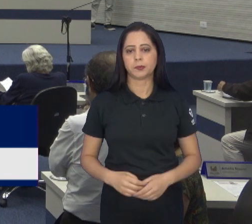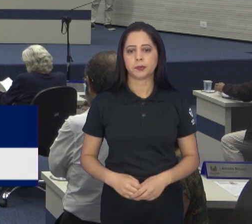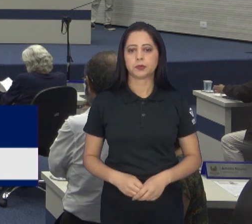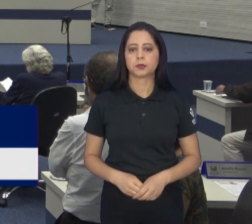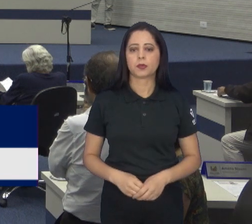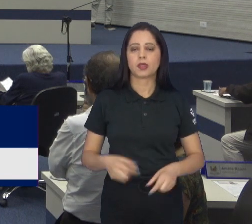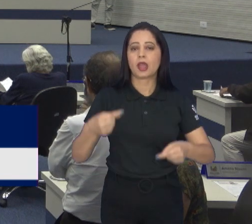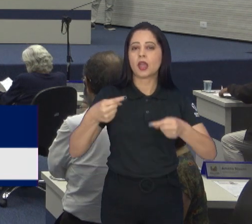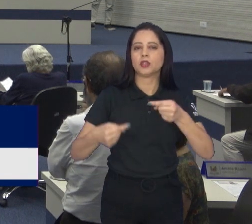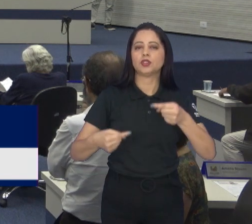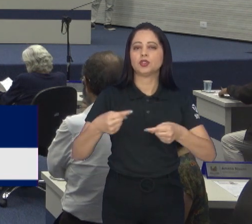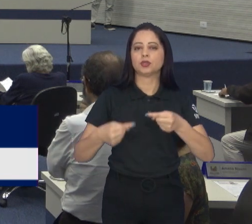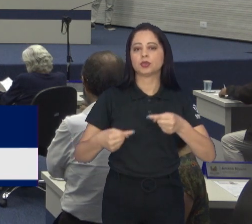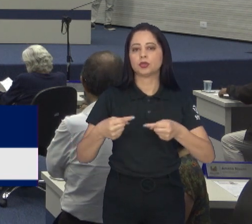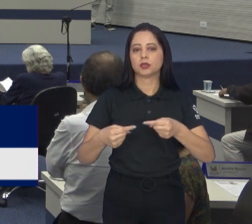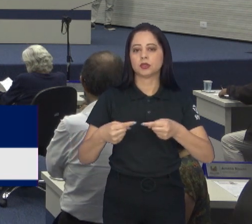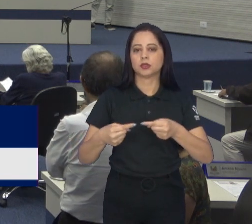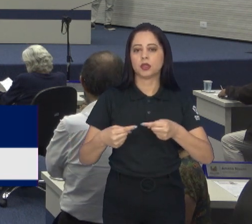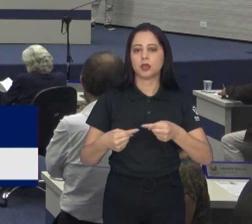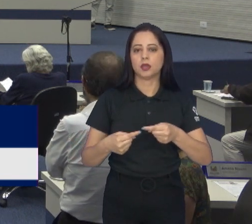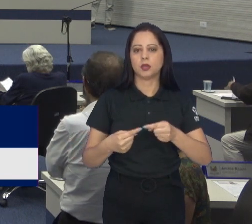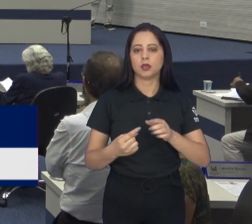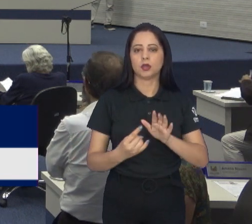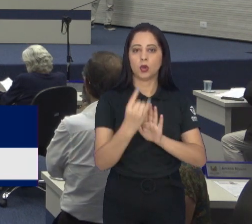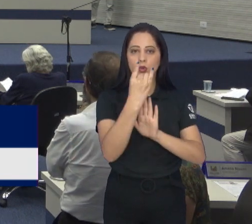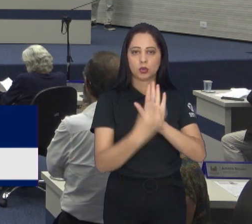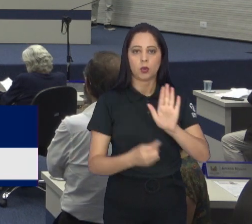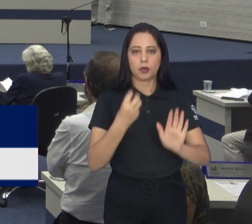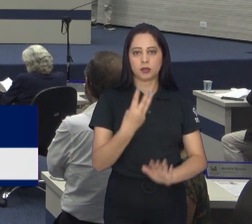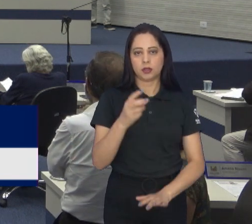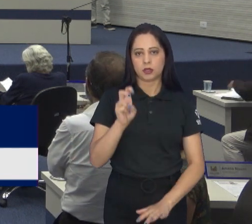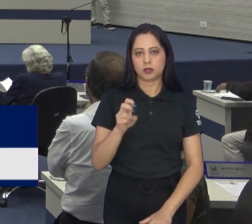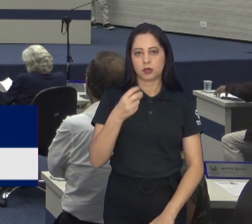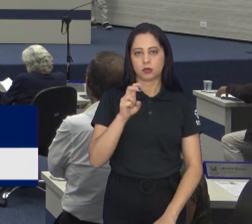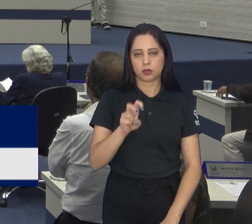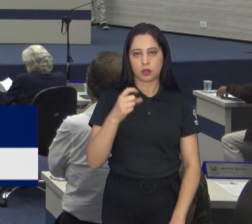Em discussão, o processo número